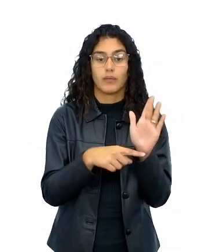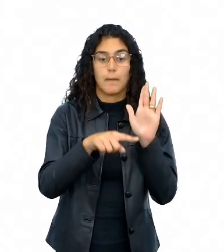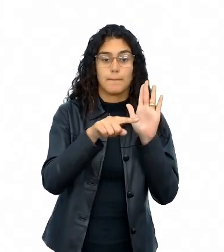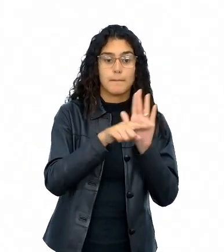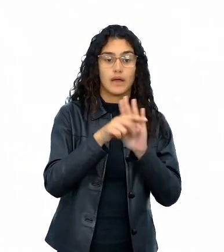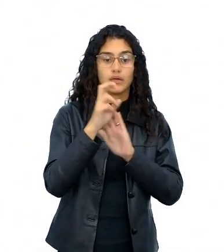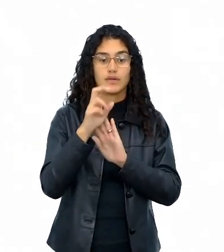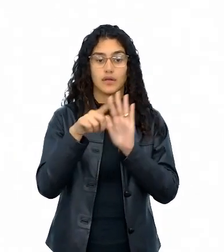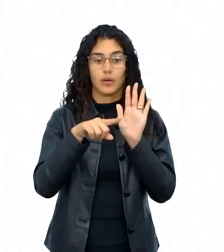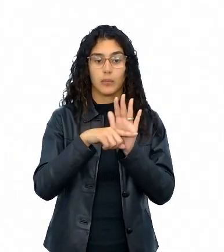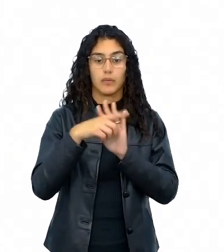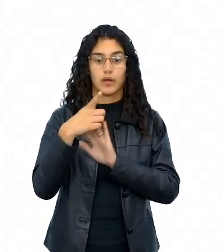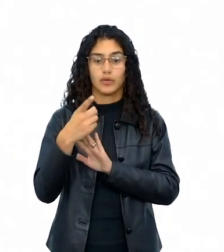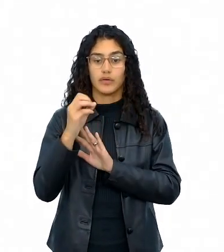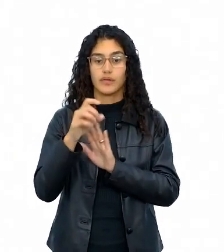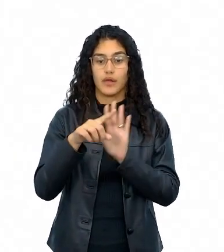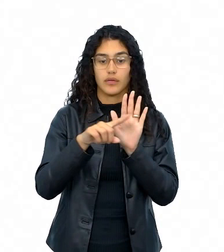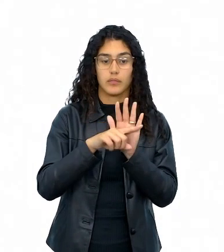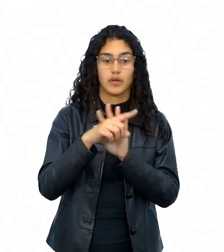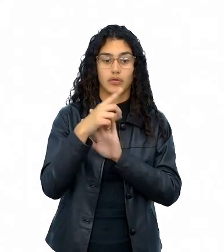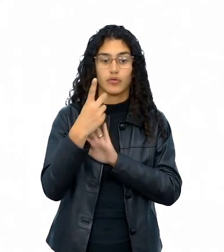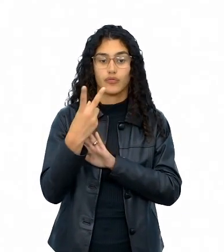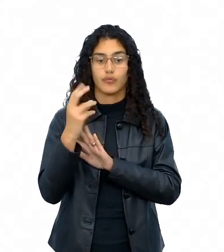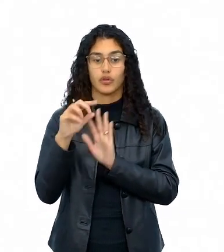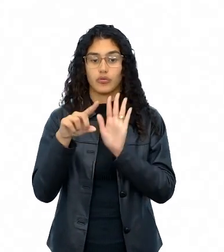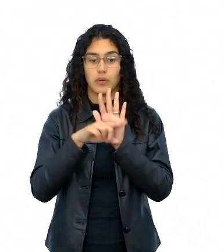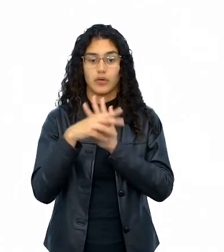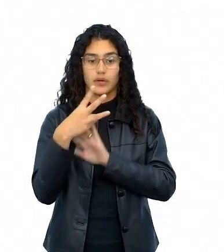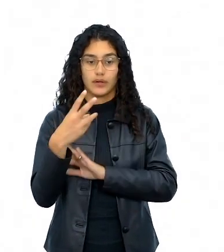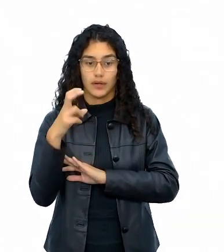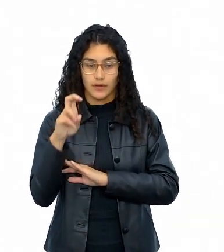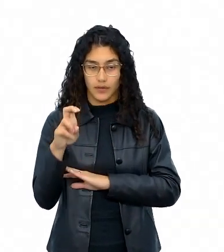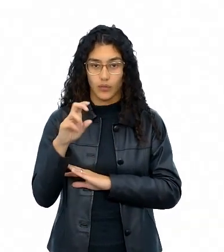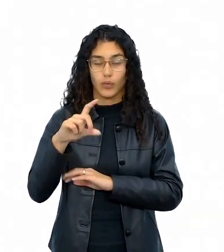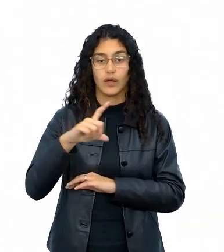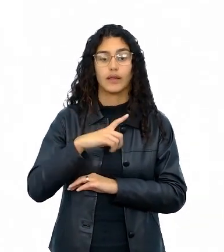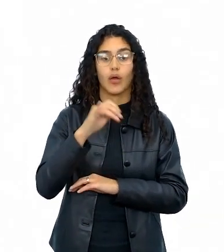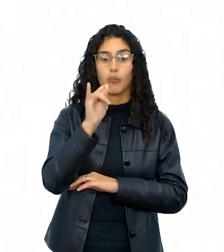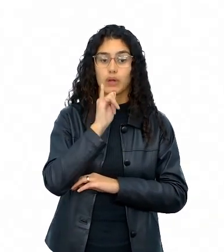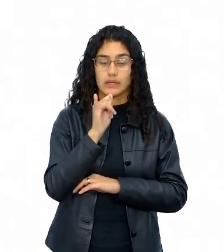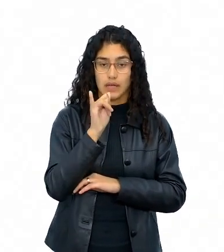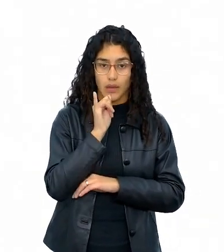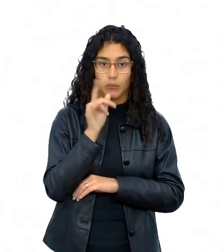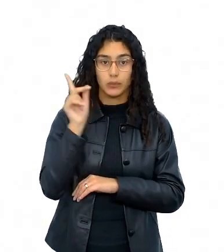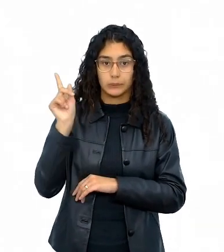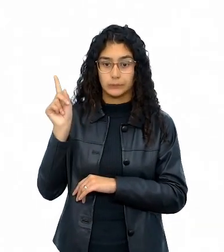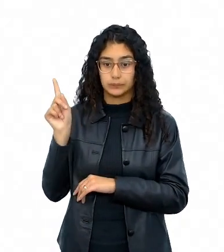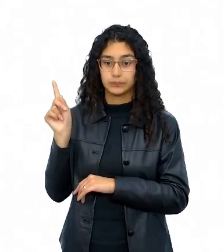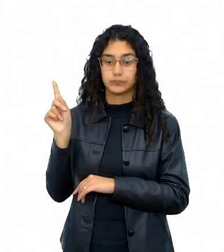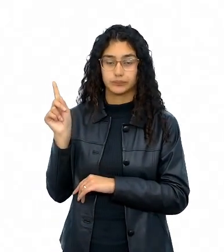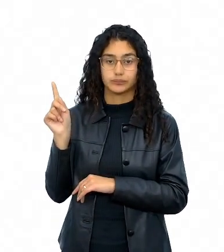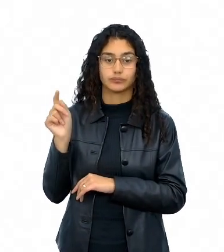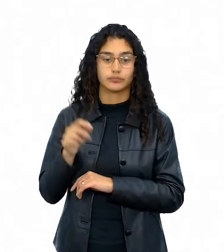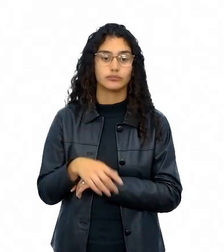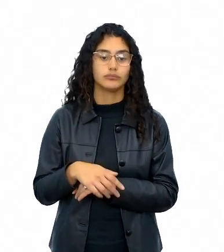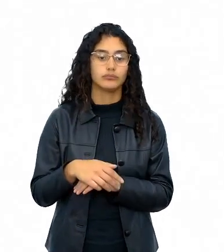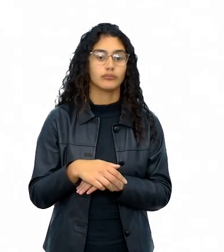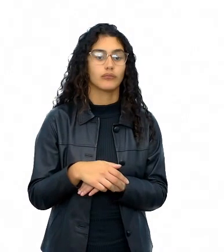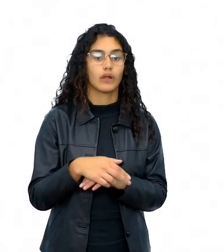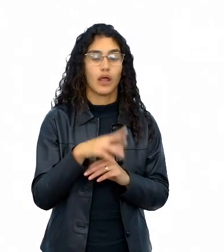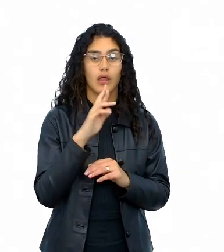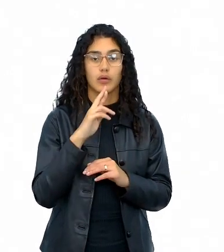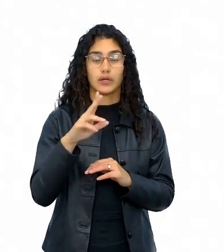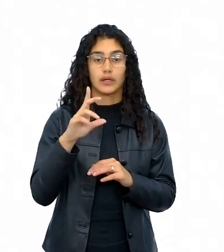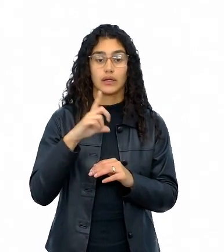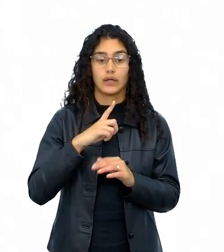-5, -10, -20, -35. Tá? E aqui a gente tem um exemplo aqui, né, da solução aqui, que